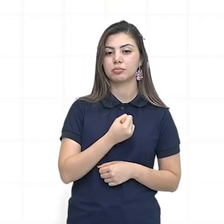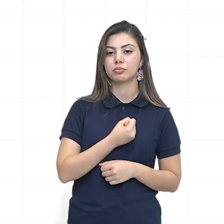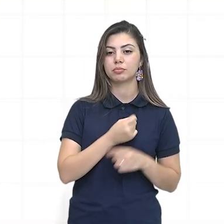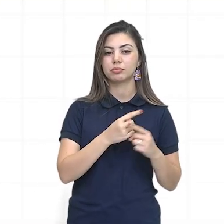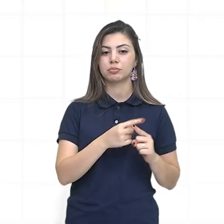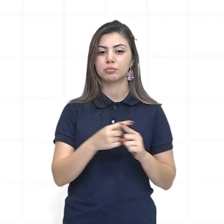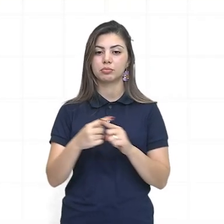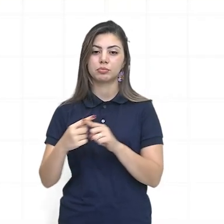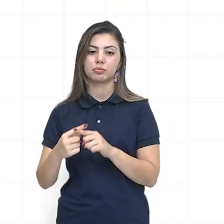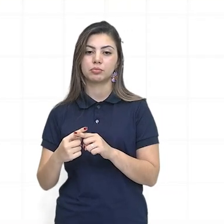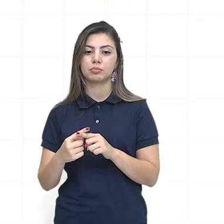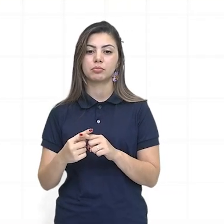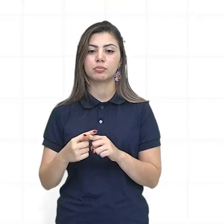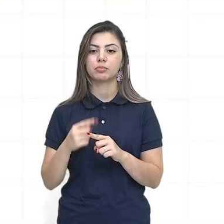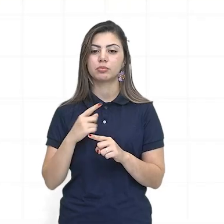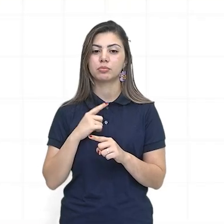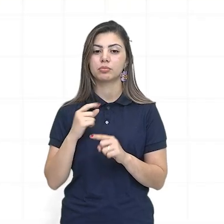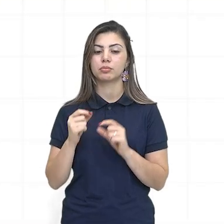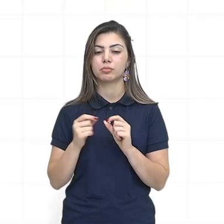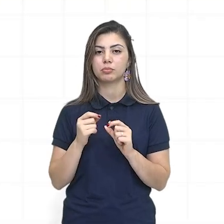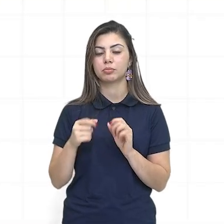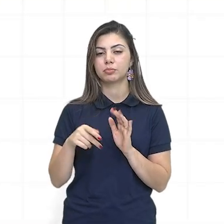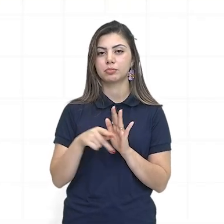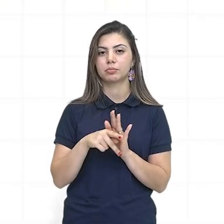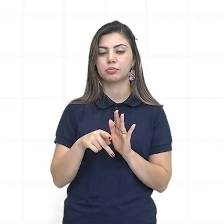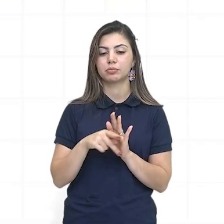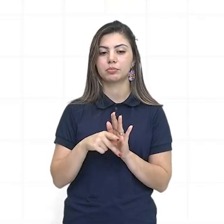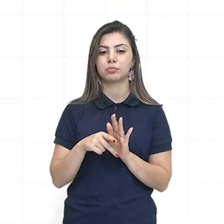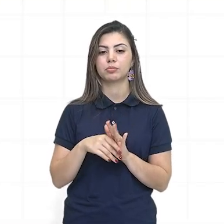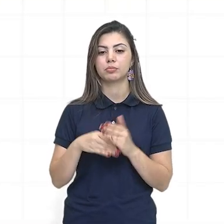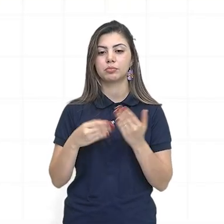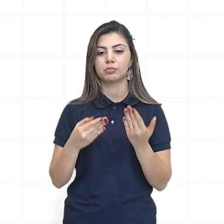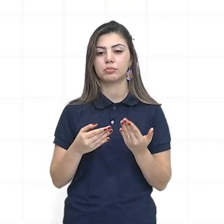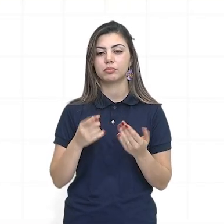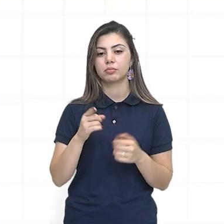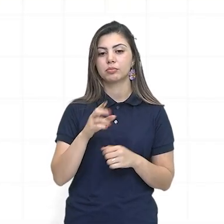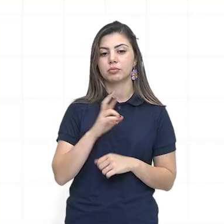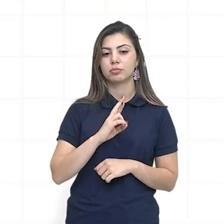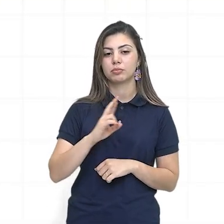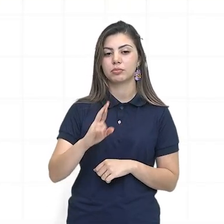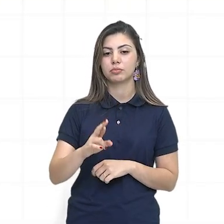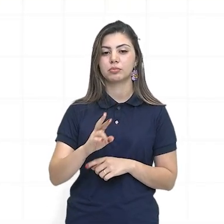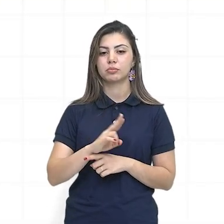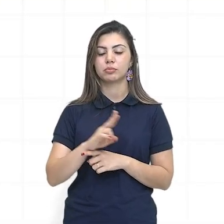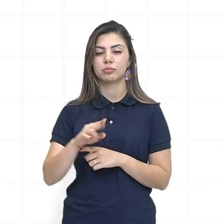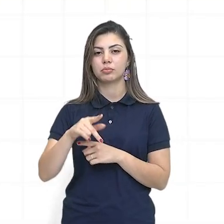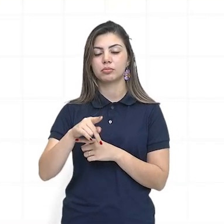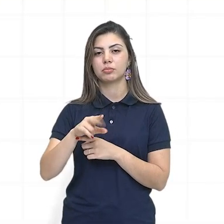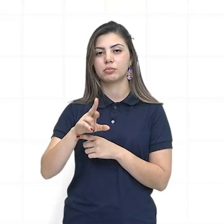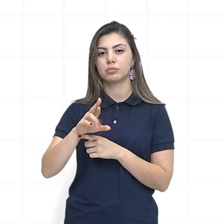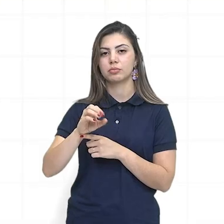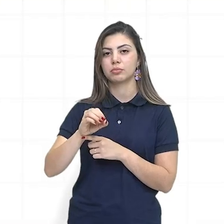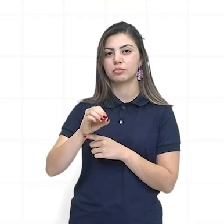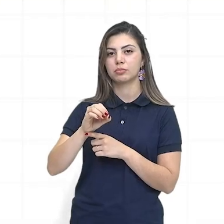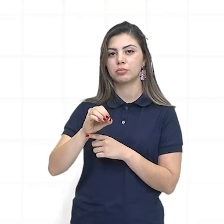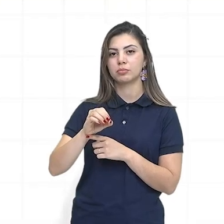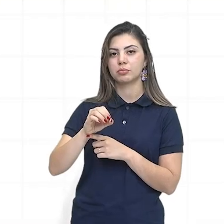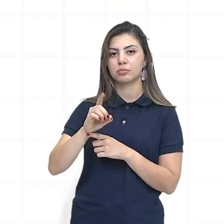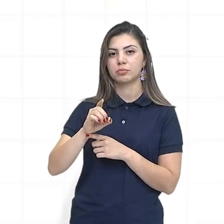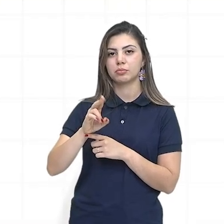números multiplicados são chamados de fatores da multiplicação. E o resultado é chamado de